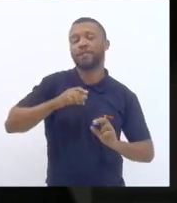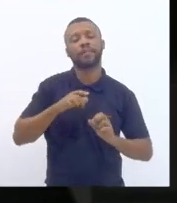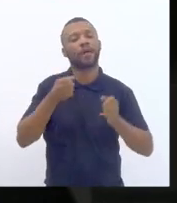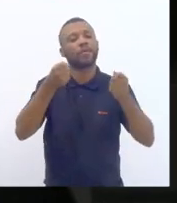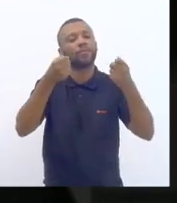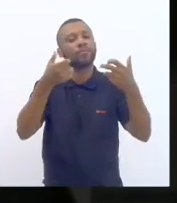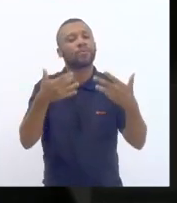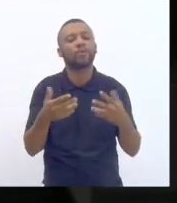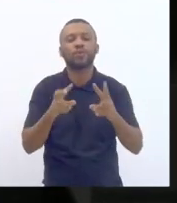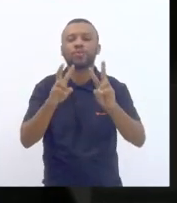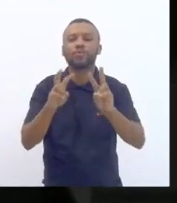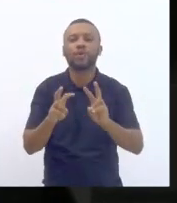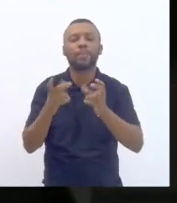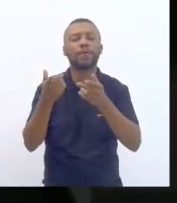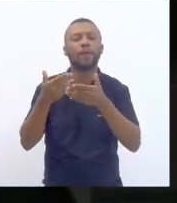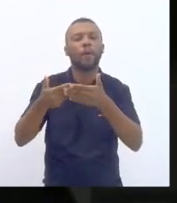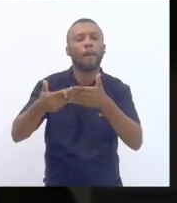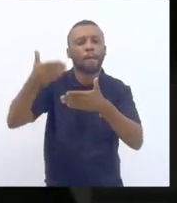do passado